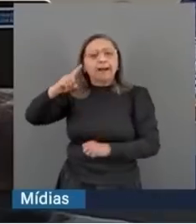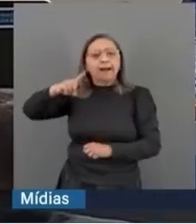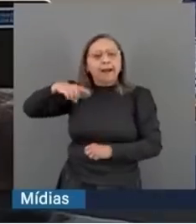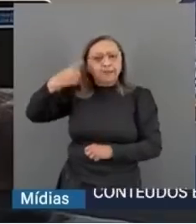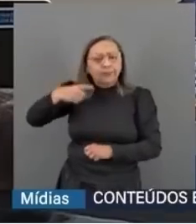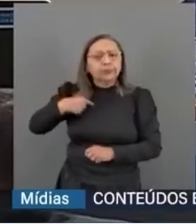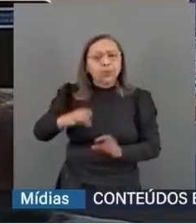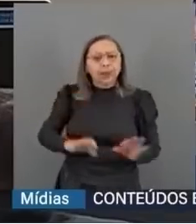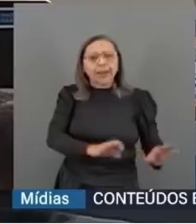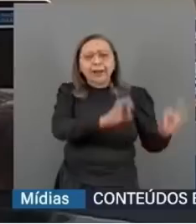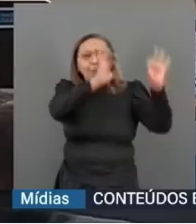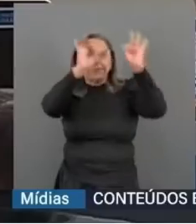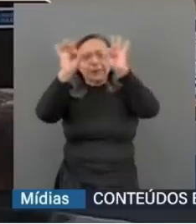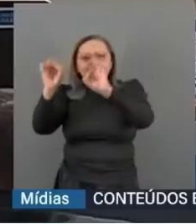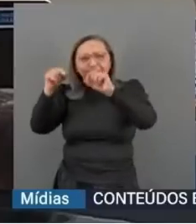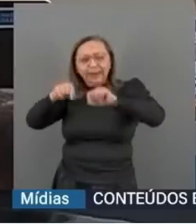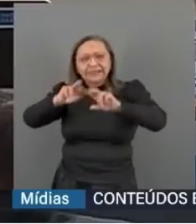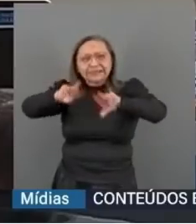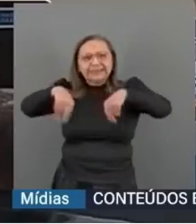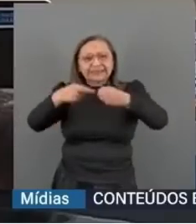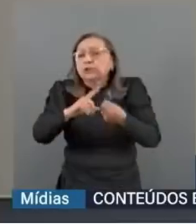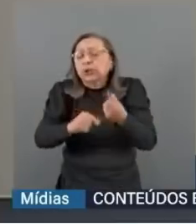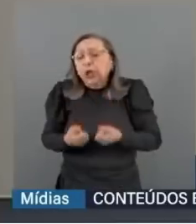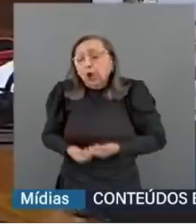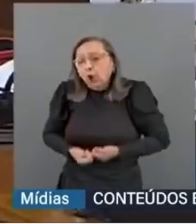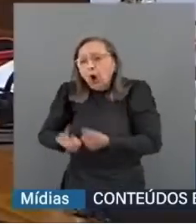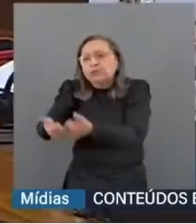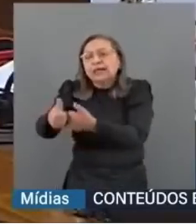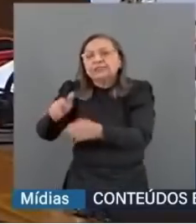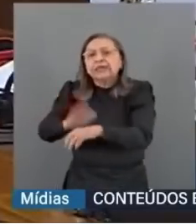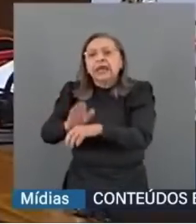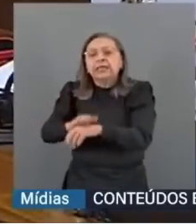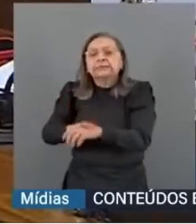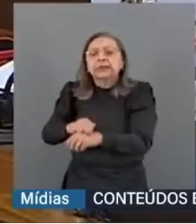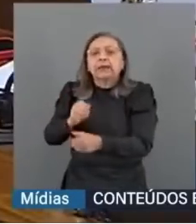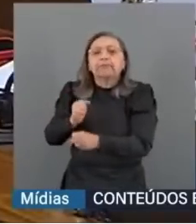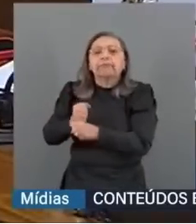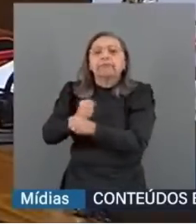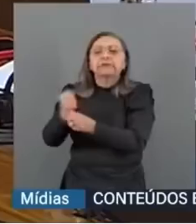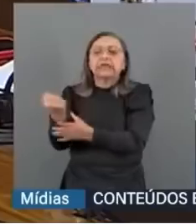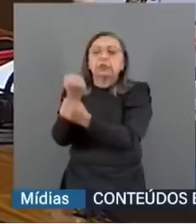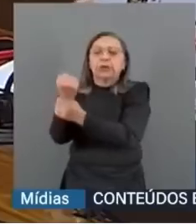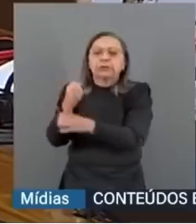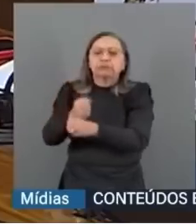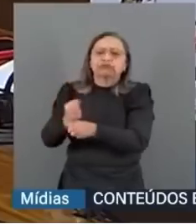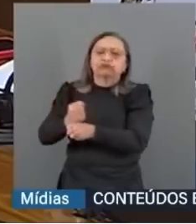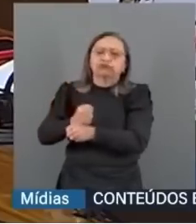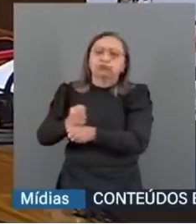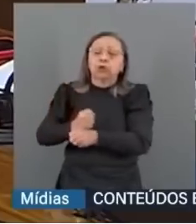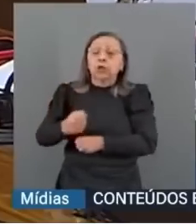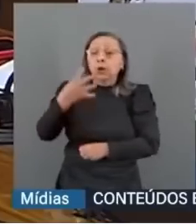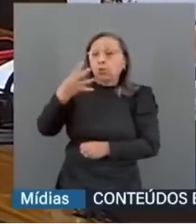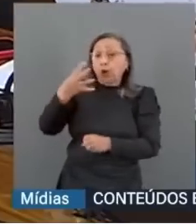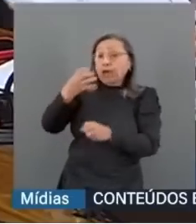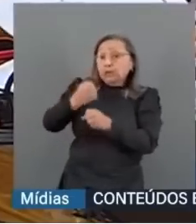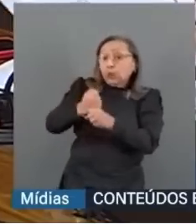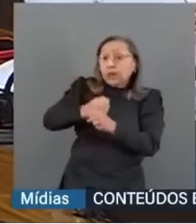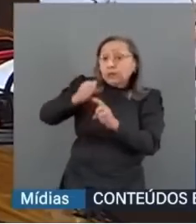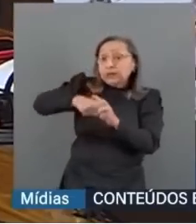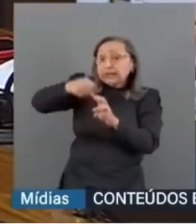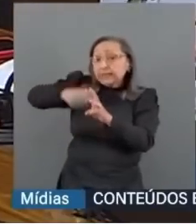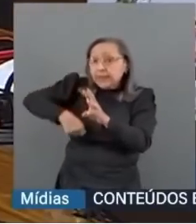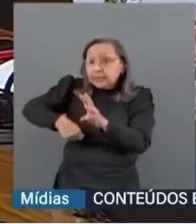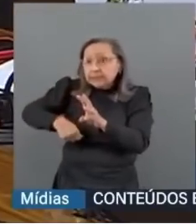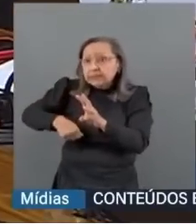doutorado. Ah, mas que papo elitista, então tem que fazer mestrado. Gente, não é que tem, que eu estou perguntando, é uma dúvida que eu tenho. Eu